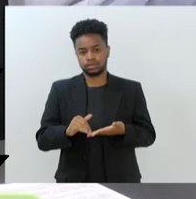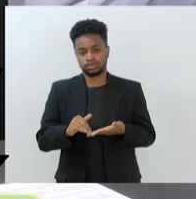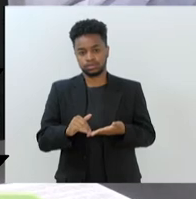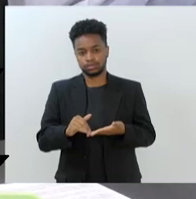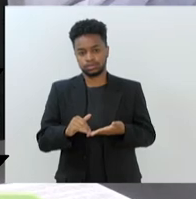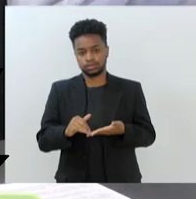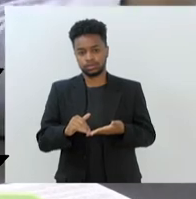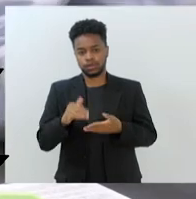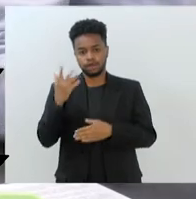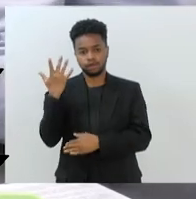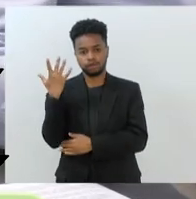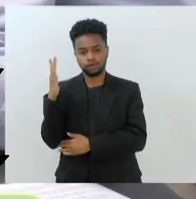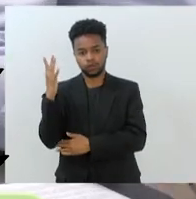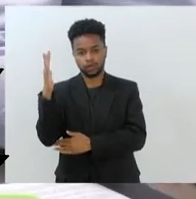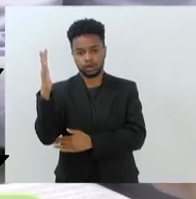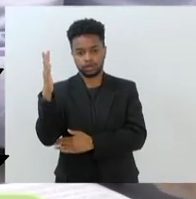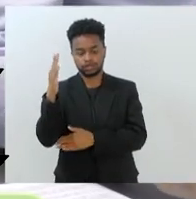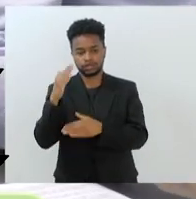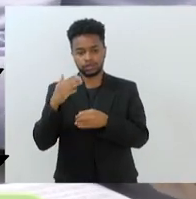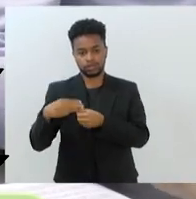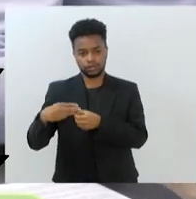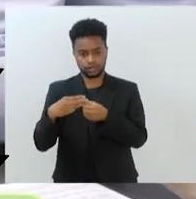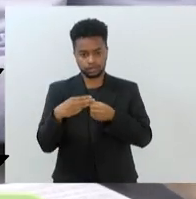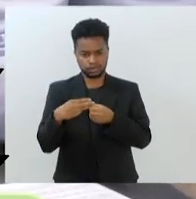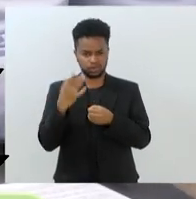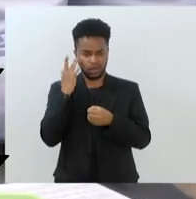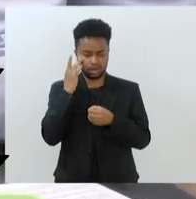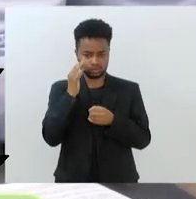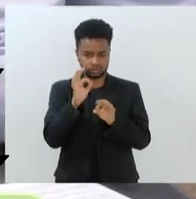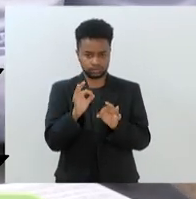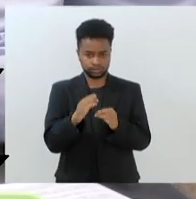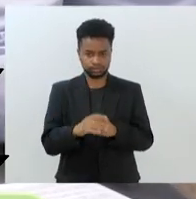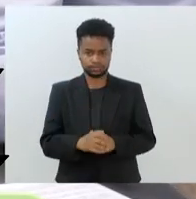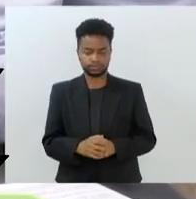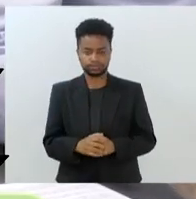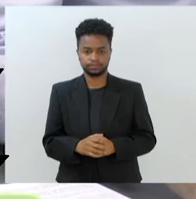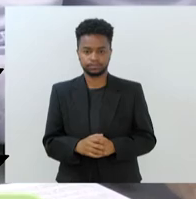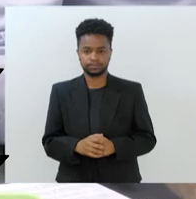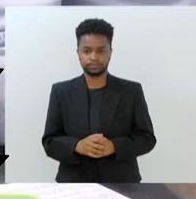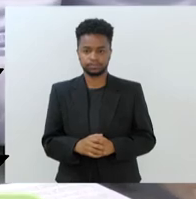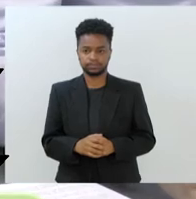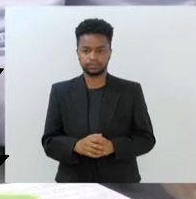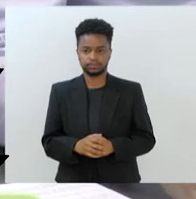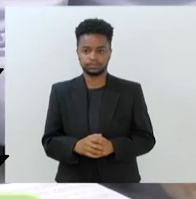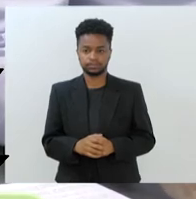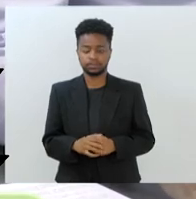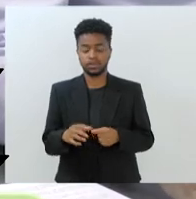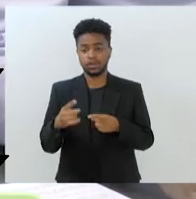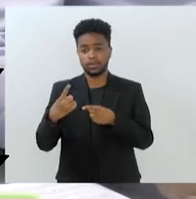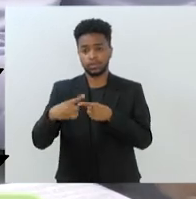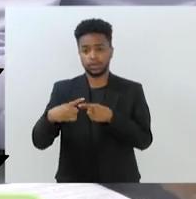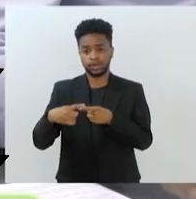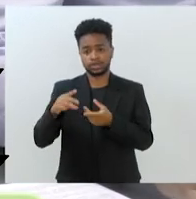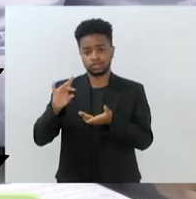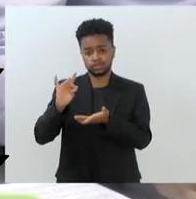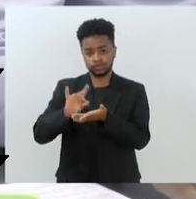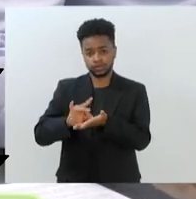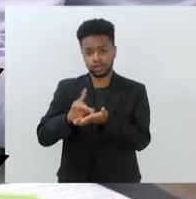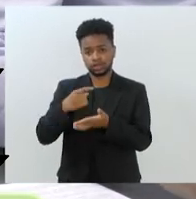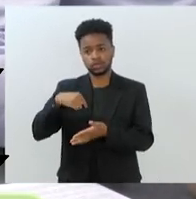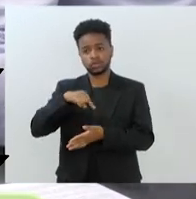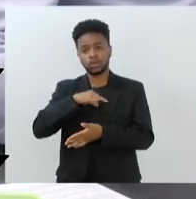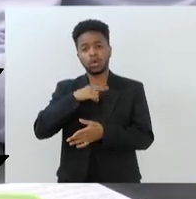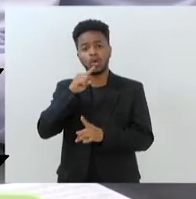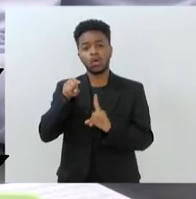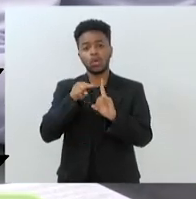as florestas municipais, se eu não me engano. É isso. Veja, na verdade, o que a gente está pretendendo